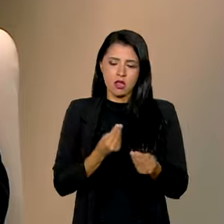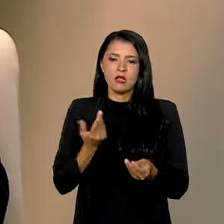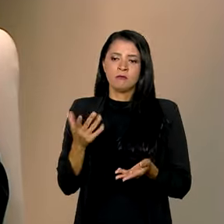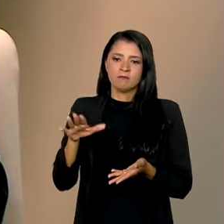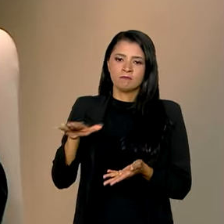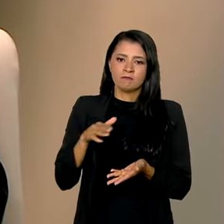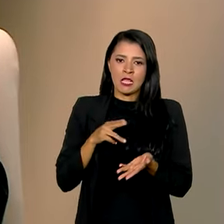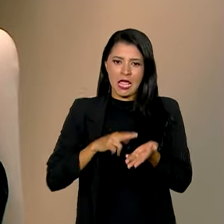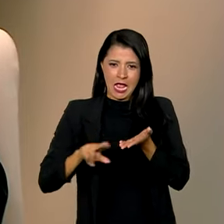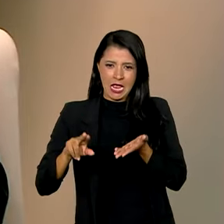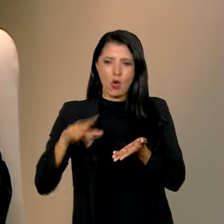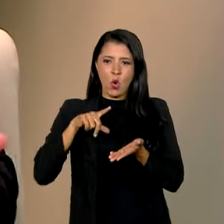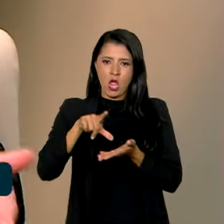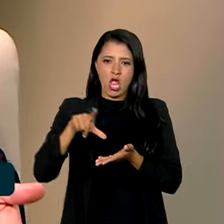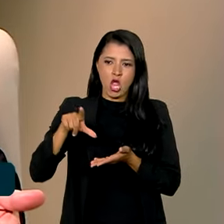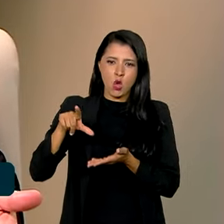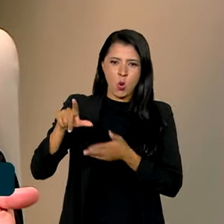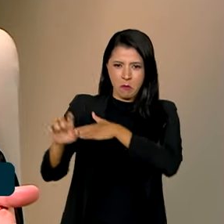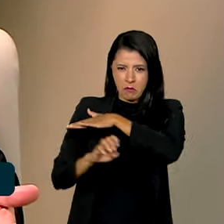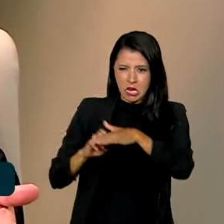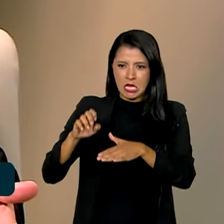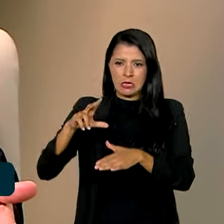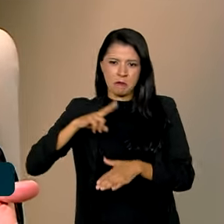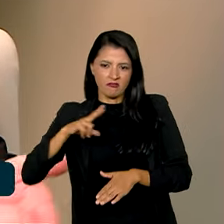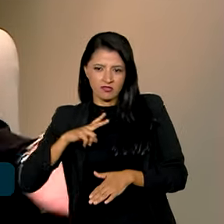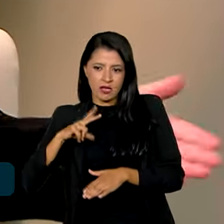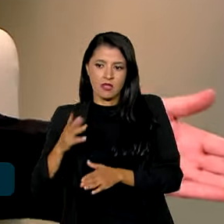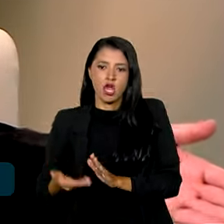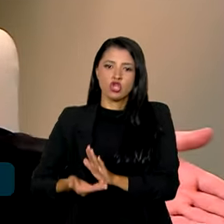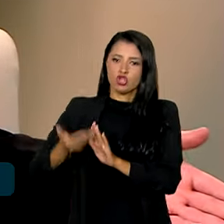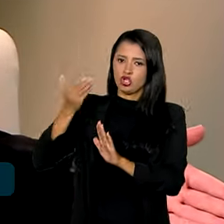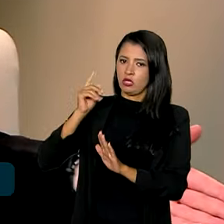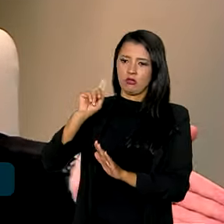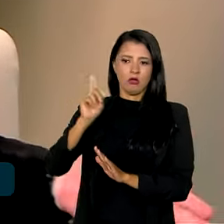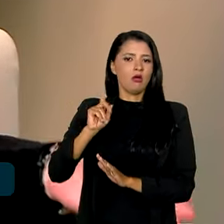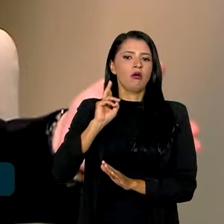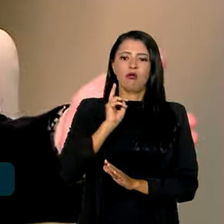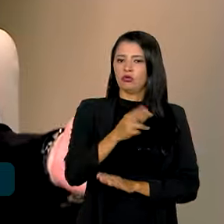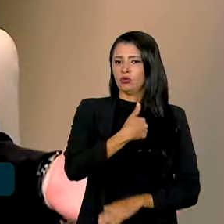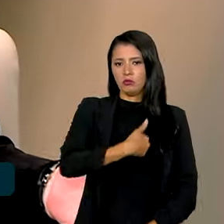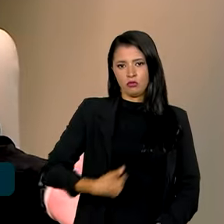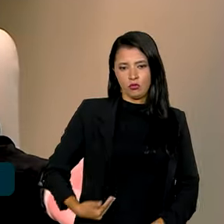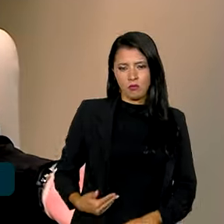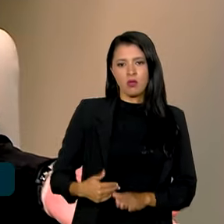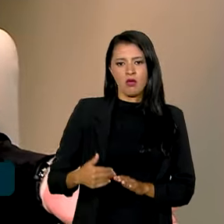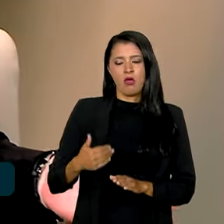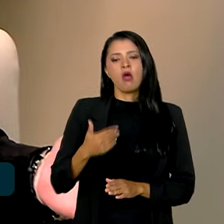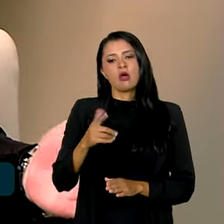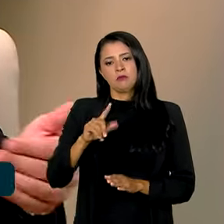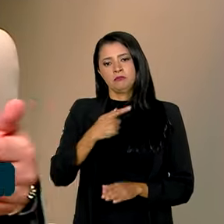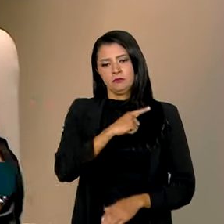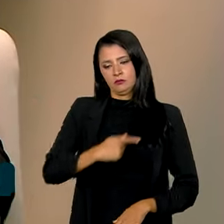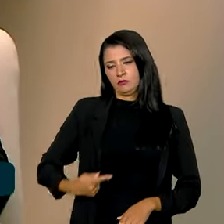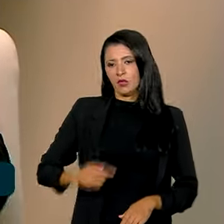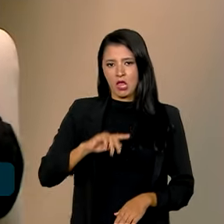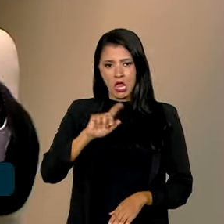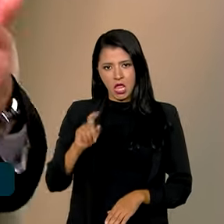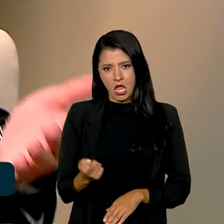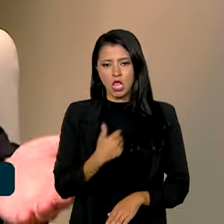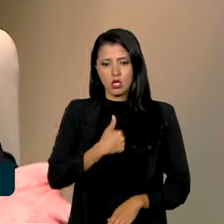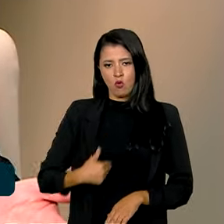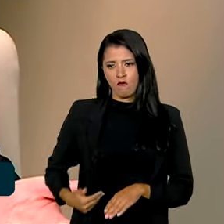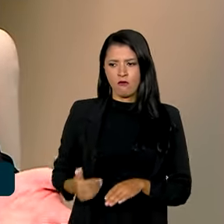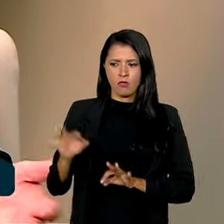Correios da lista de empresas a serem privatizadas, então a gestão anterior fez um trabalho de sucateamento da empresa, uma empresa que estava